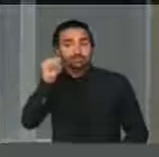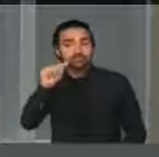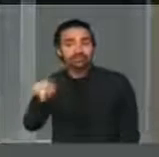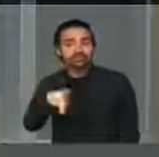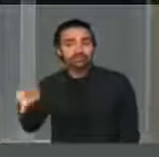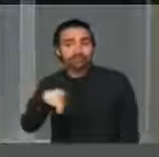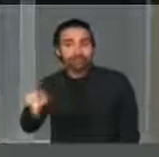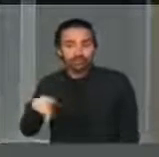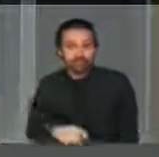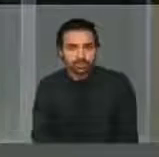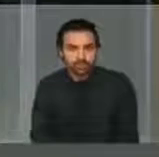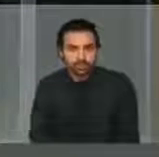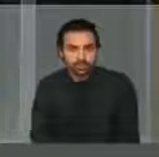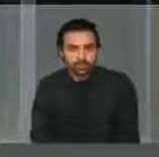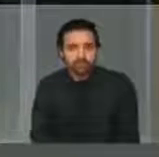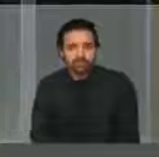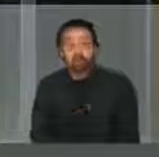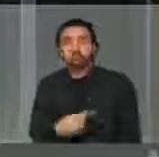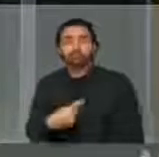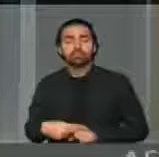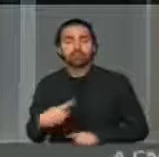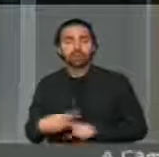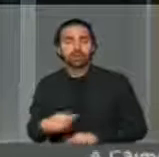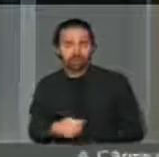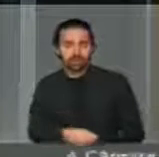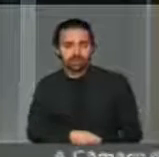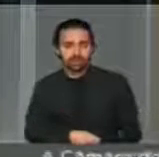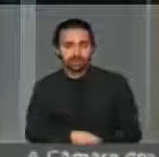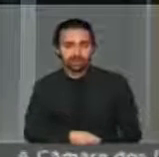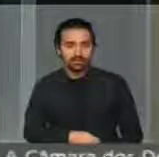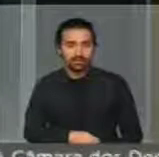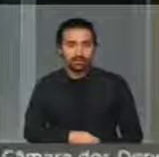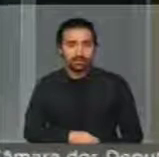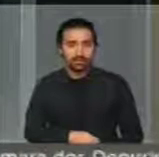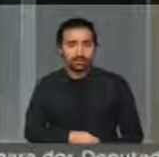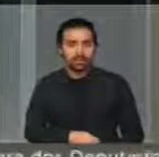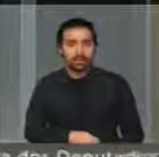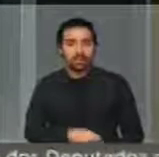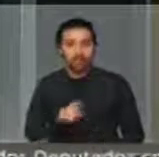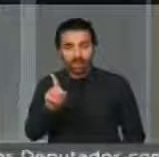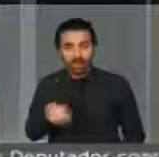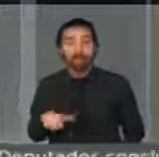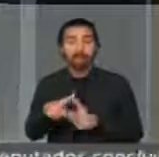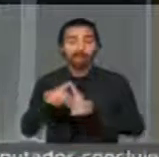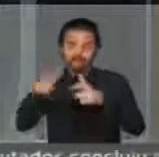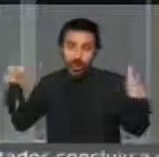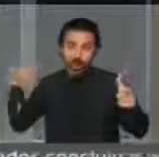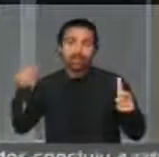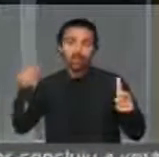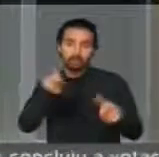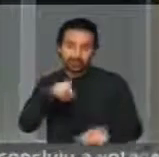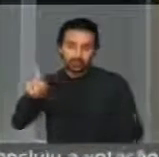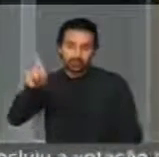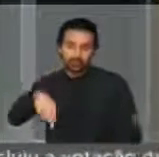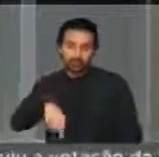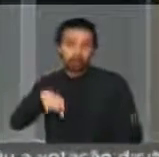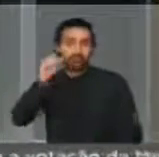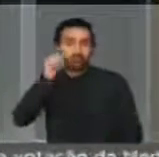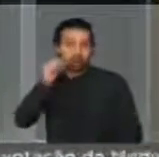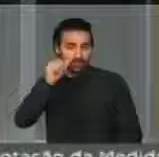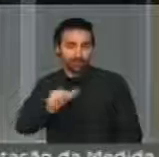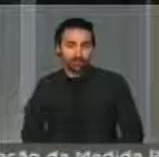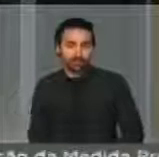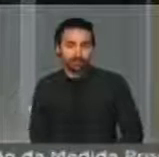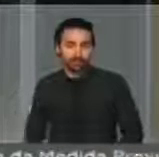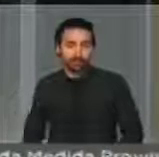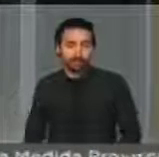Professoras, porque, deputado Molon, é o gênero predominante no nosso ofício